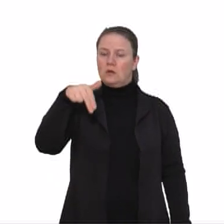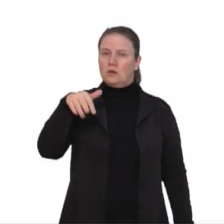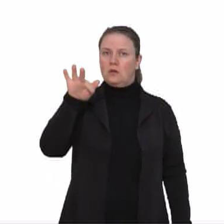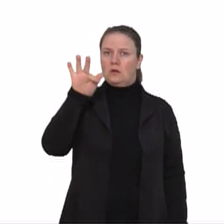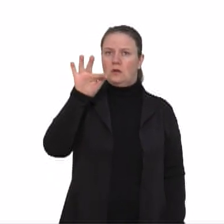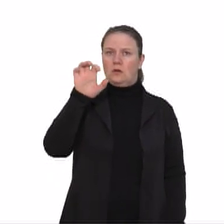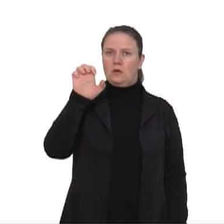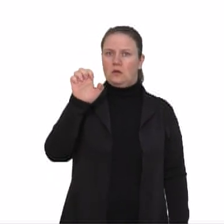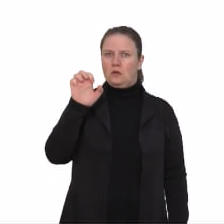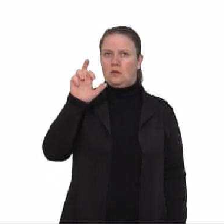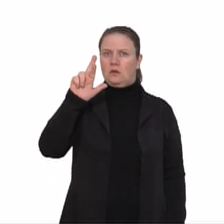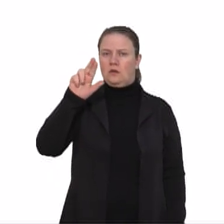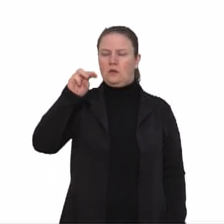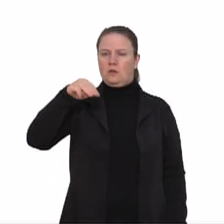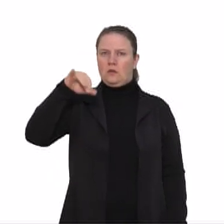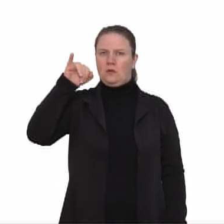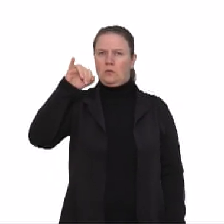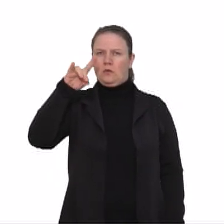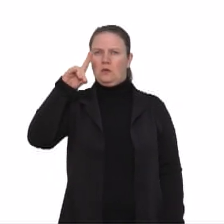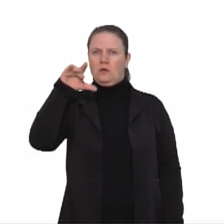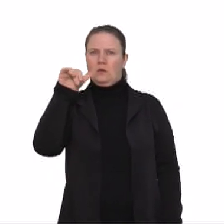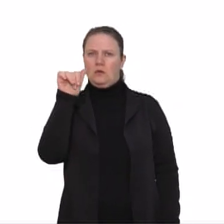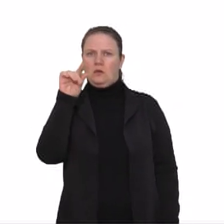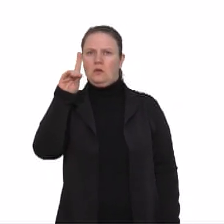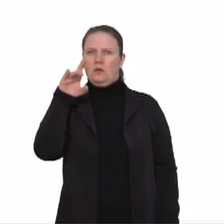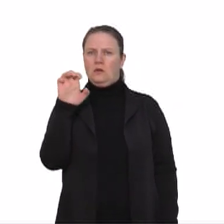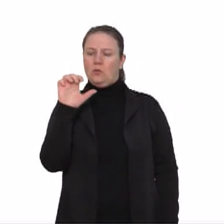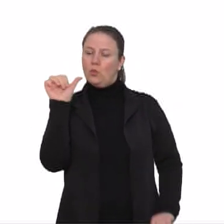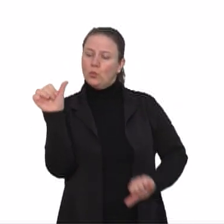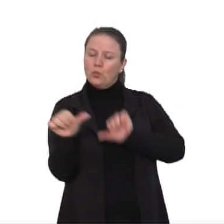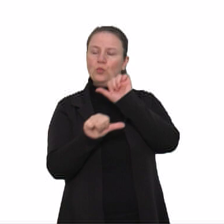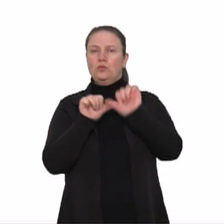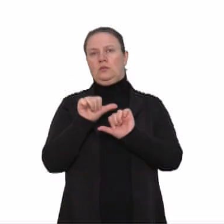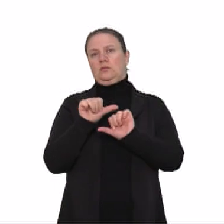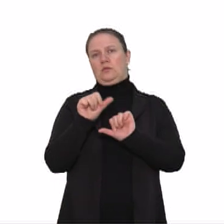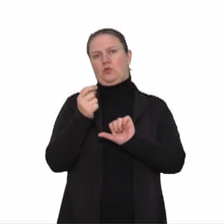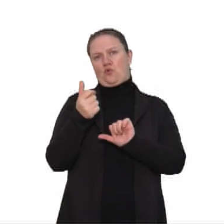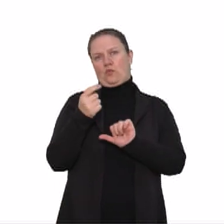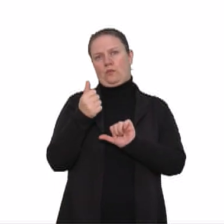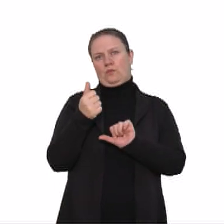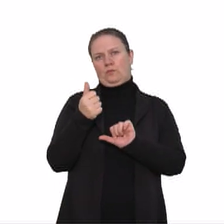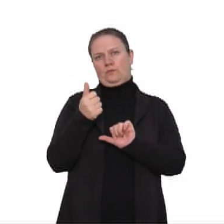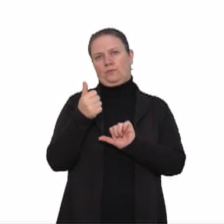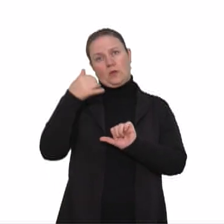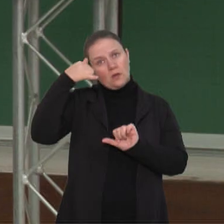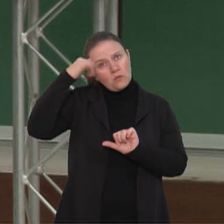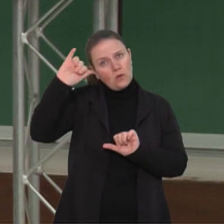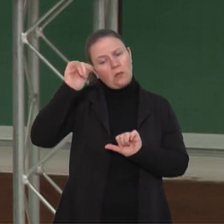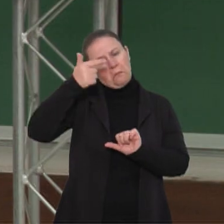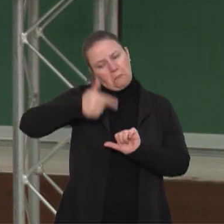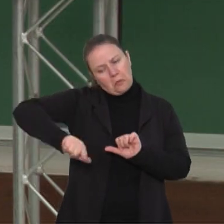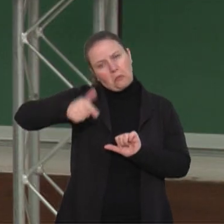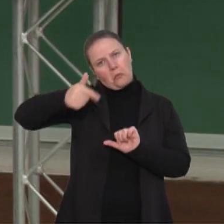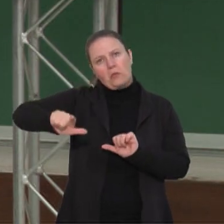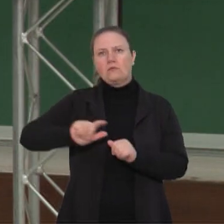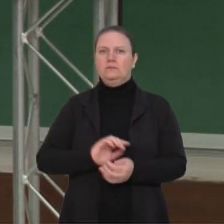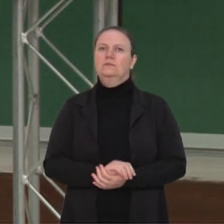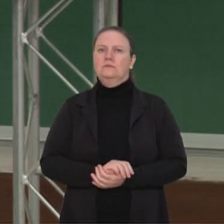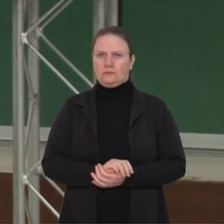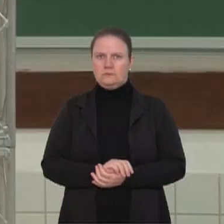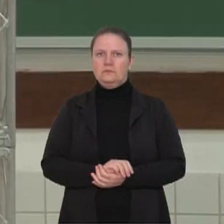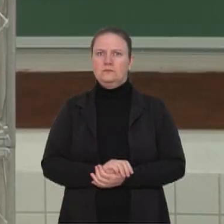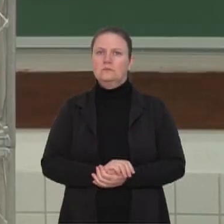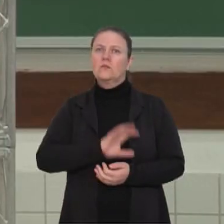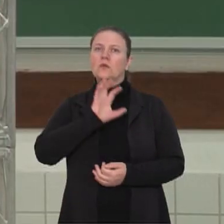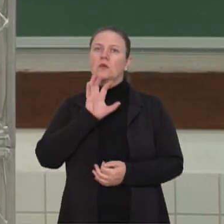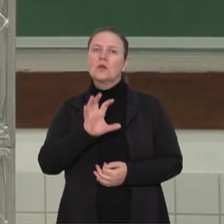palavra enfermidade. E aí não repetiu ali as palavras num trecho próximo. Esse